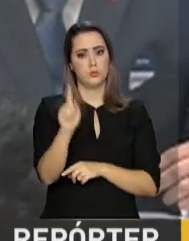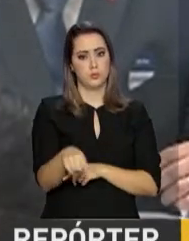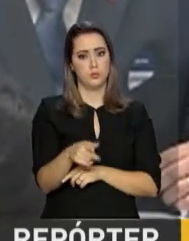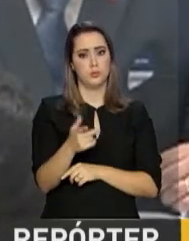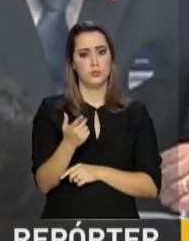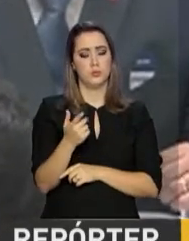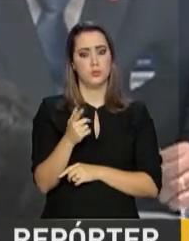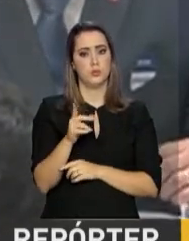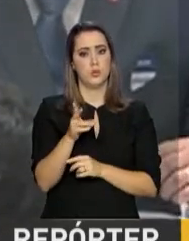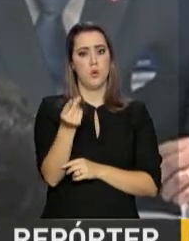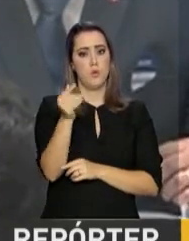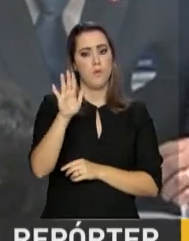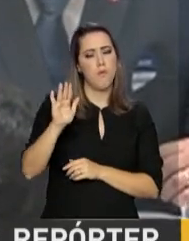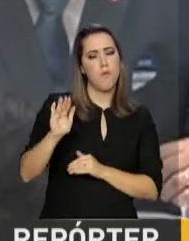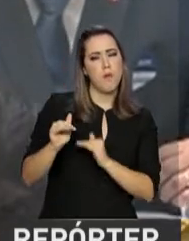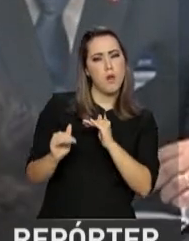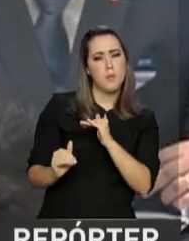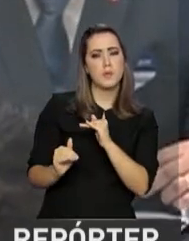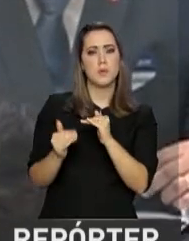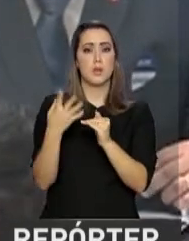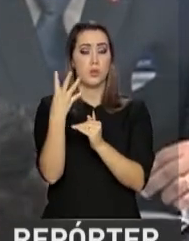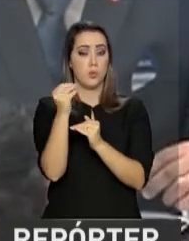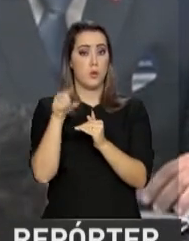com um deságio médio de